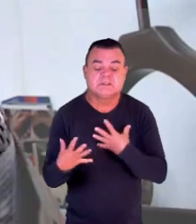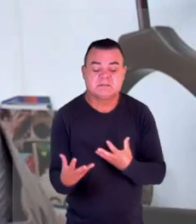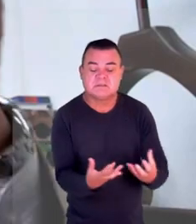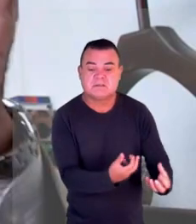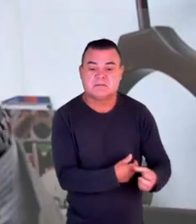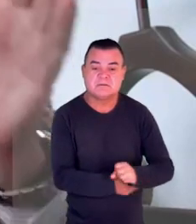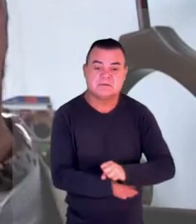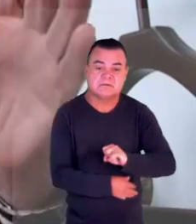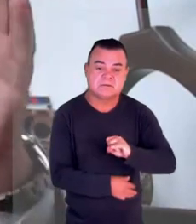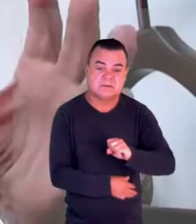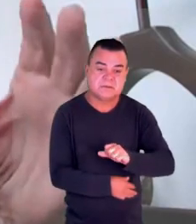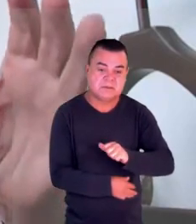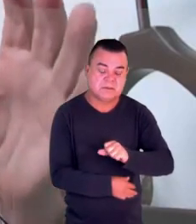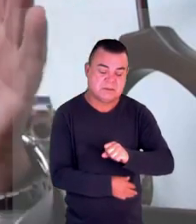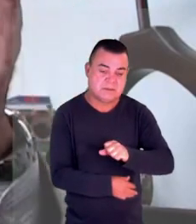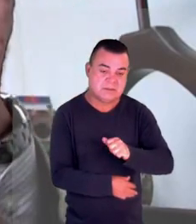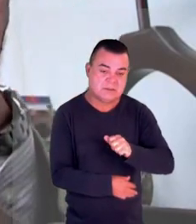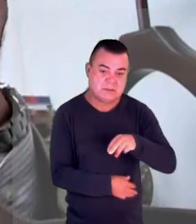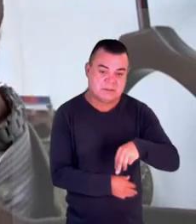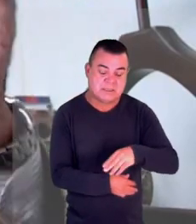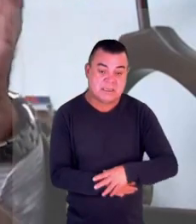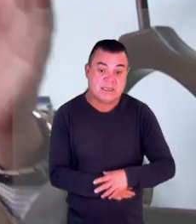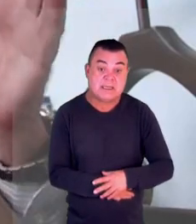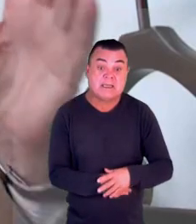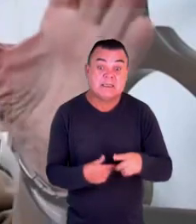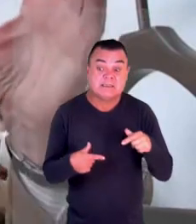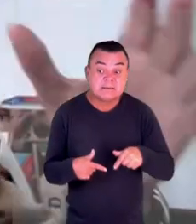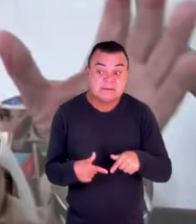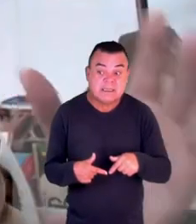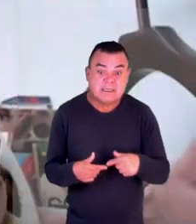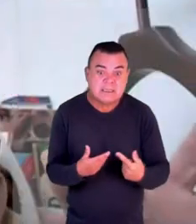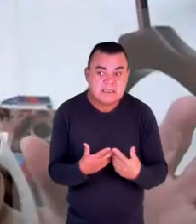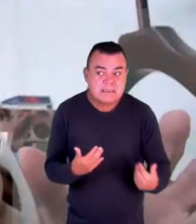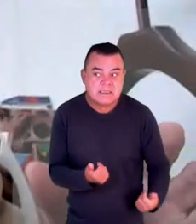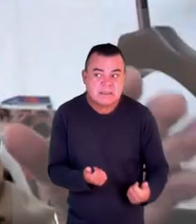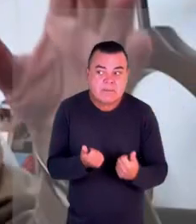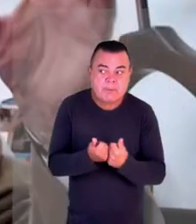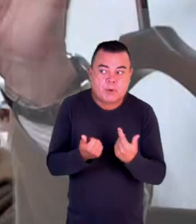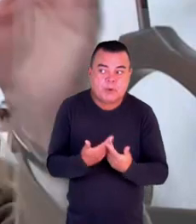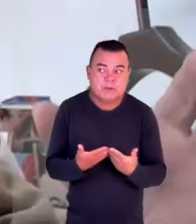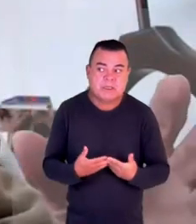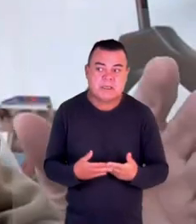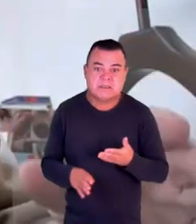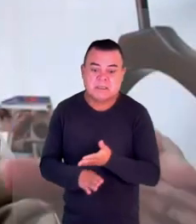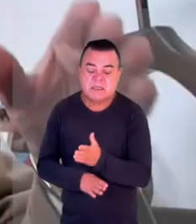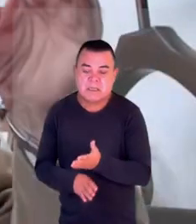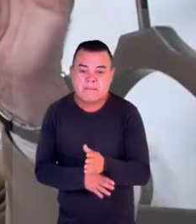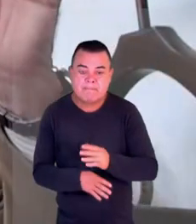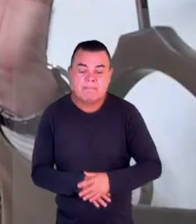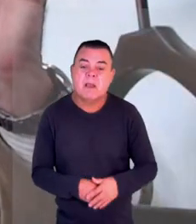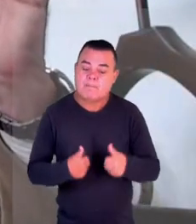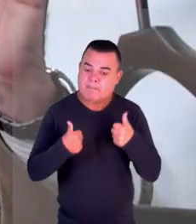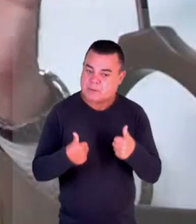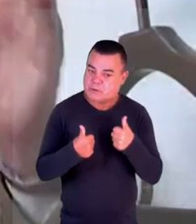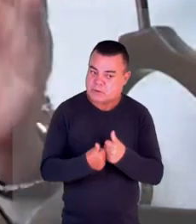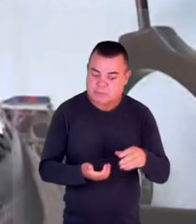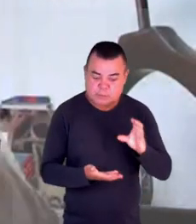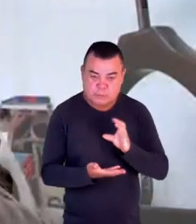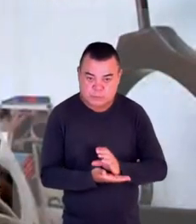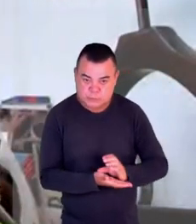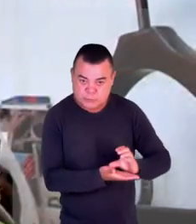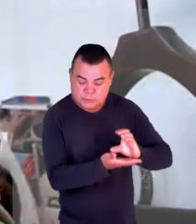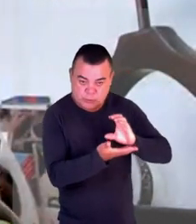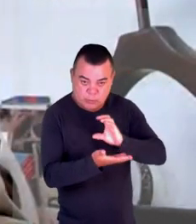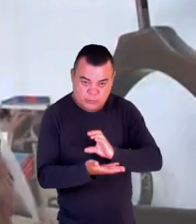tem Exatamente esse componente da interferência positiva dos conselhos da interferência positiva